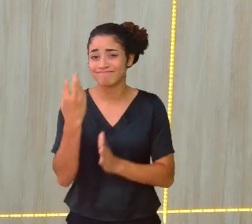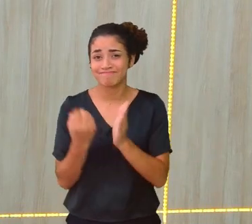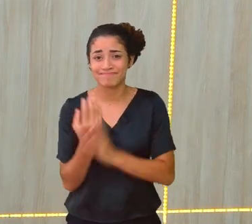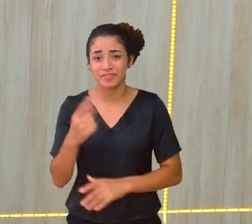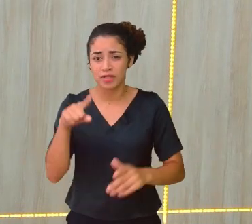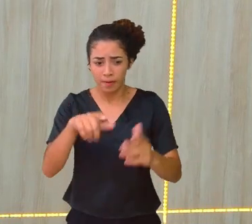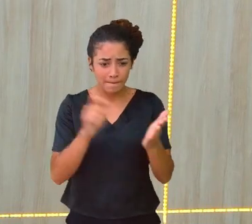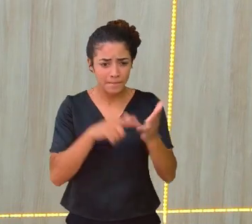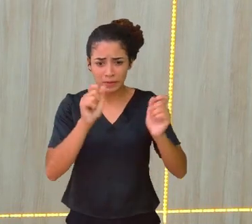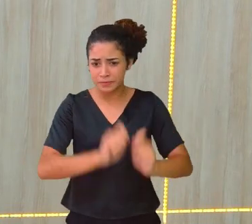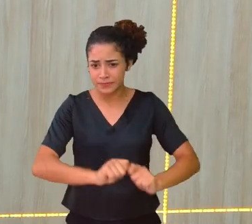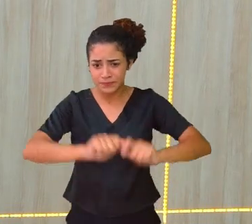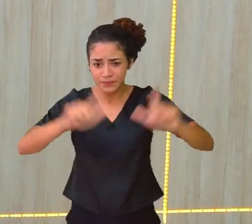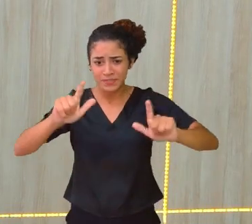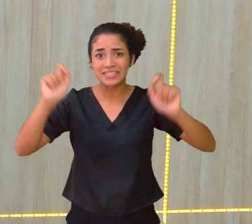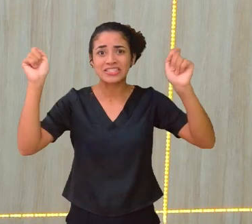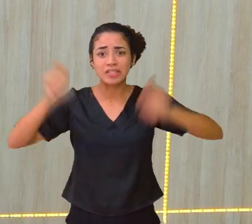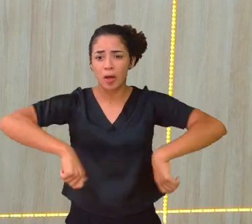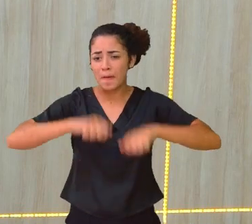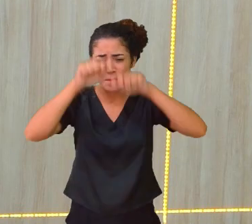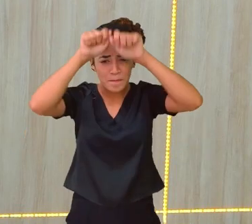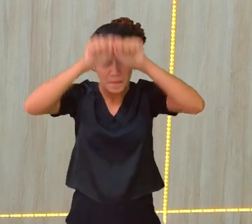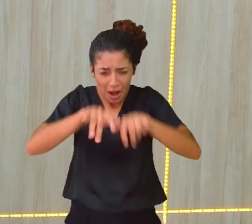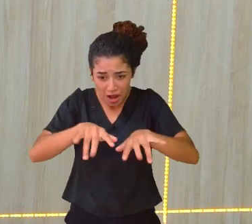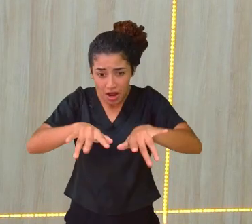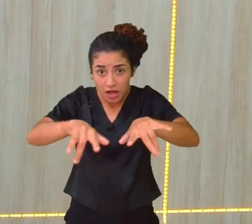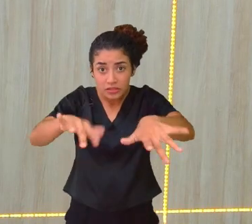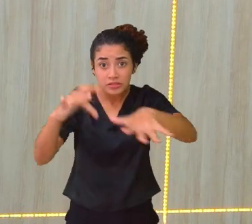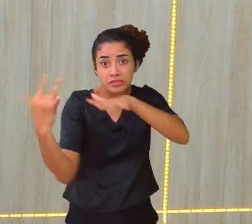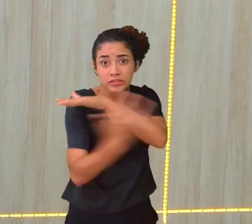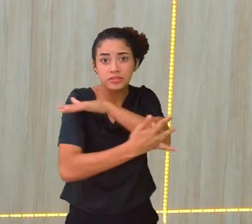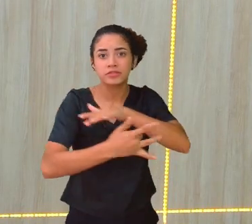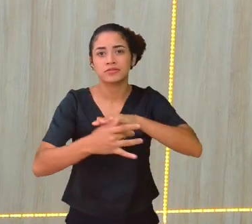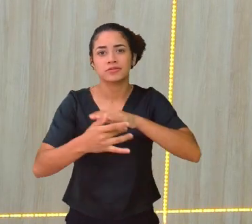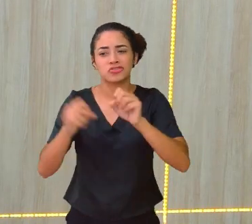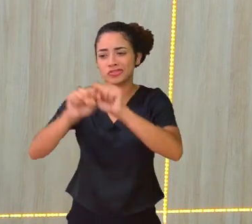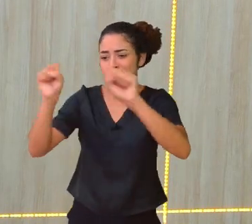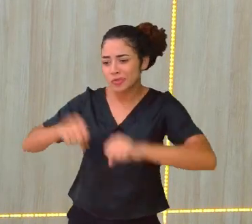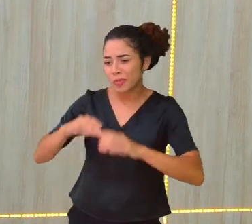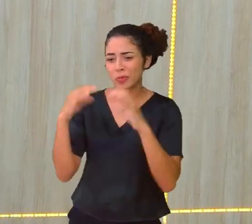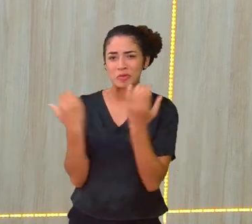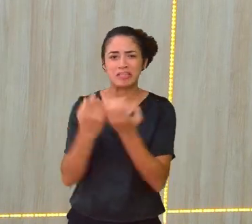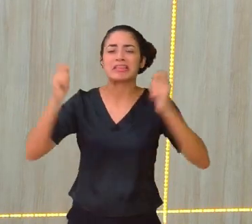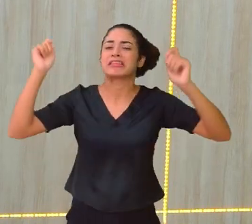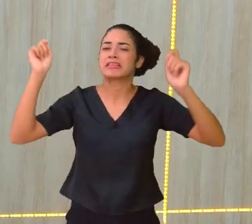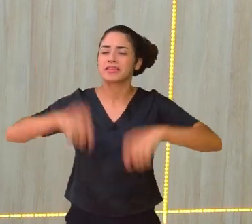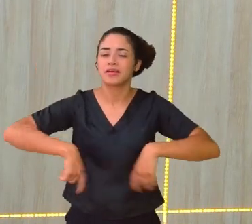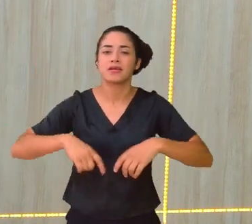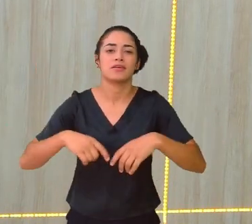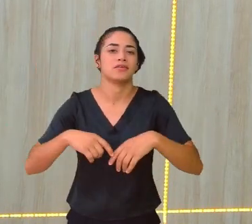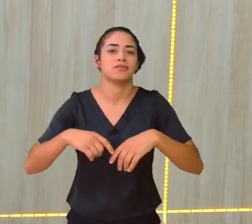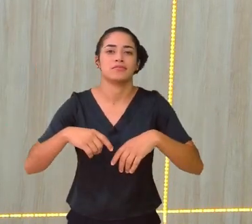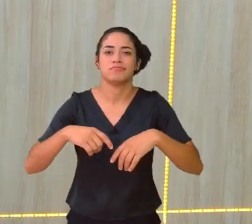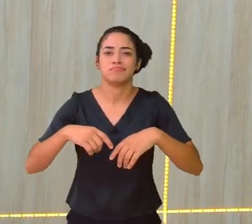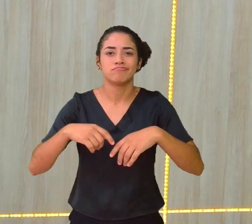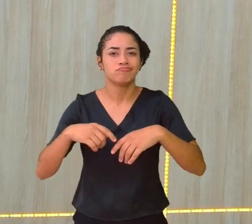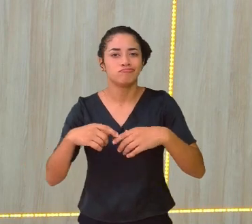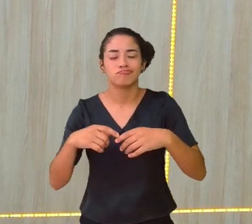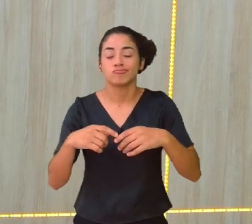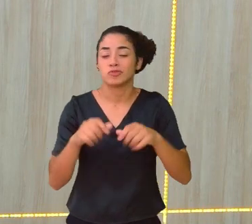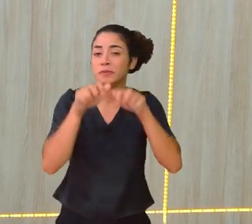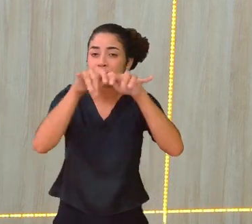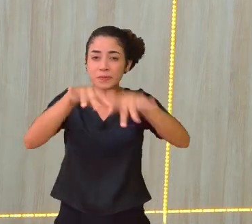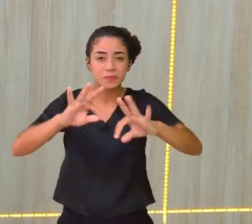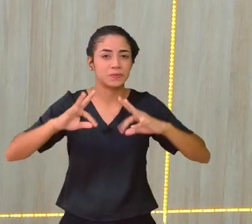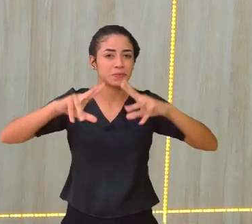redes sociais, sistemas de comunicação, você consegue espalhar tudo, né? Inclusive, tivemos alguns